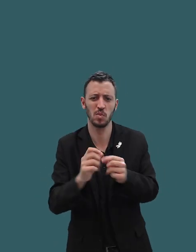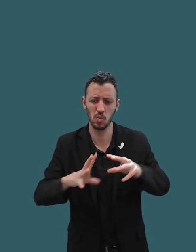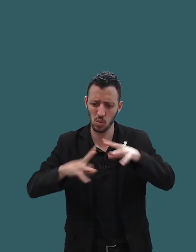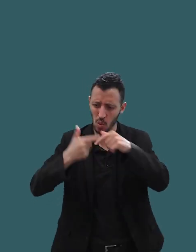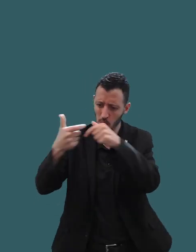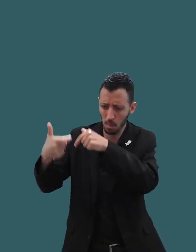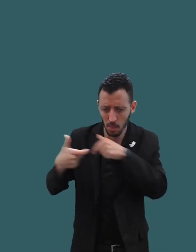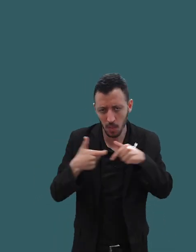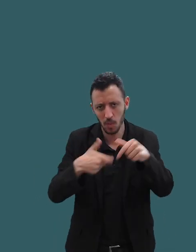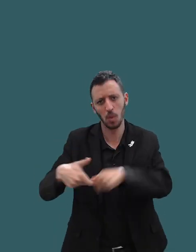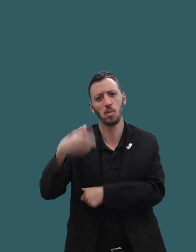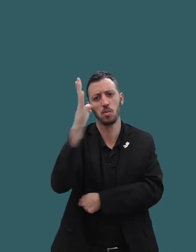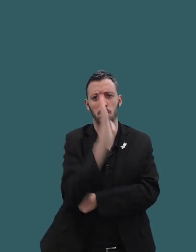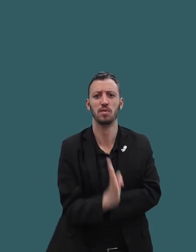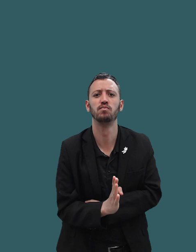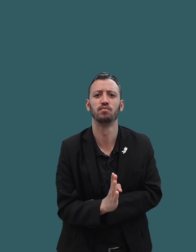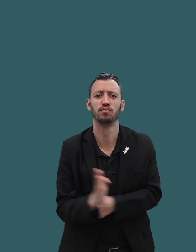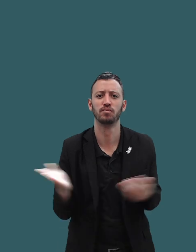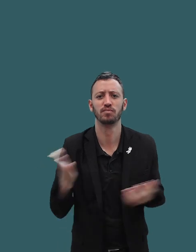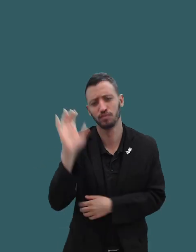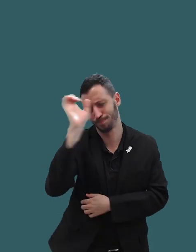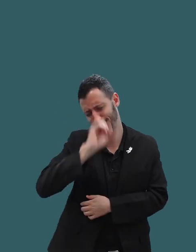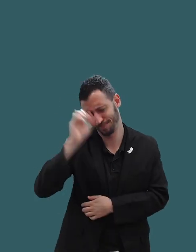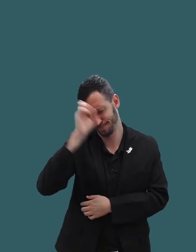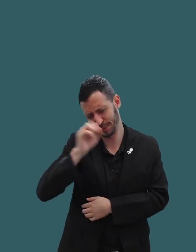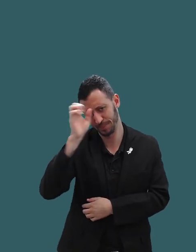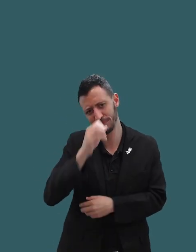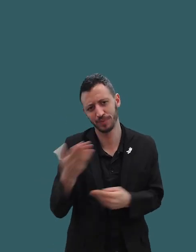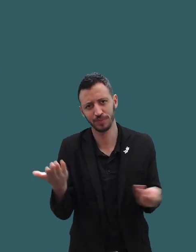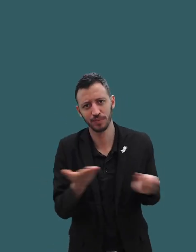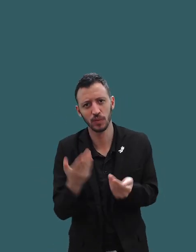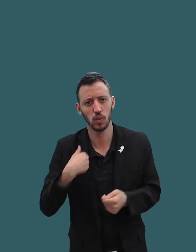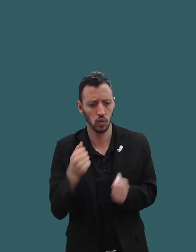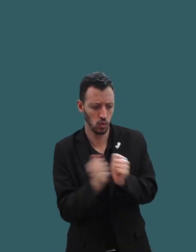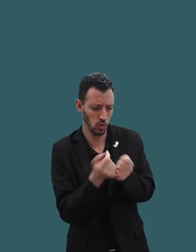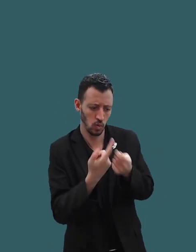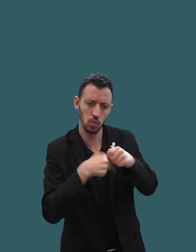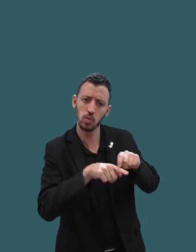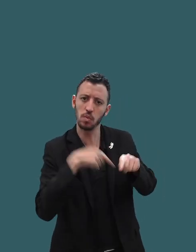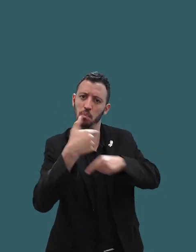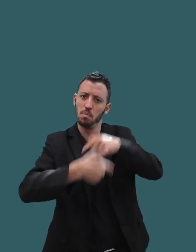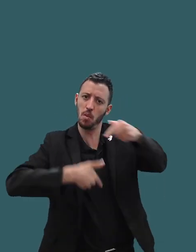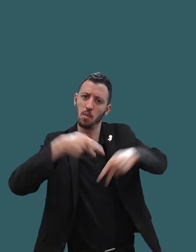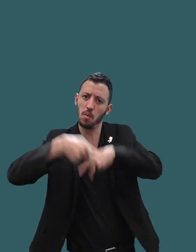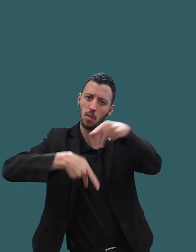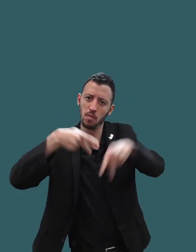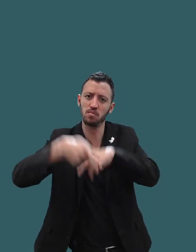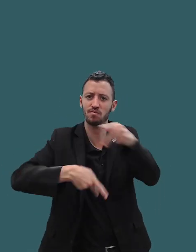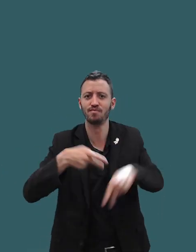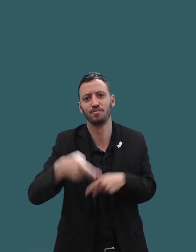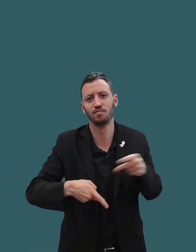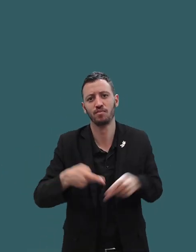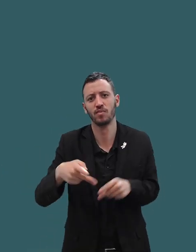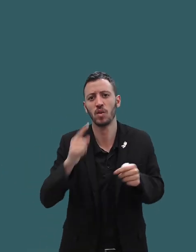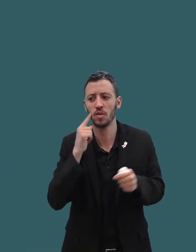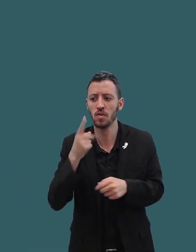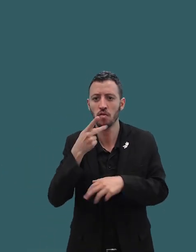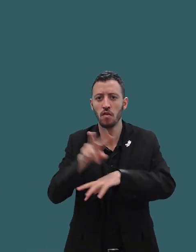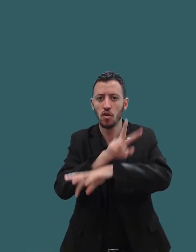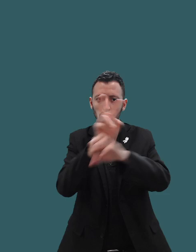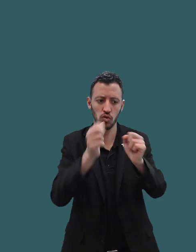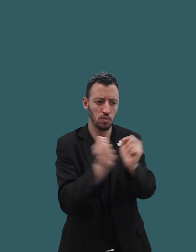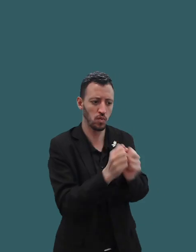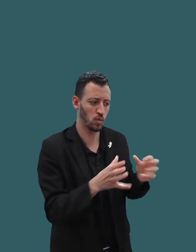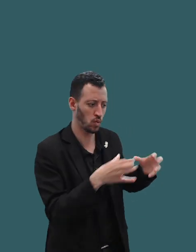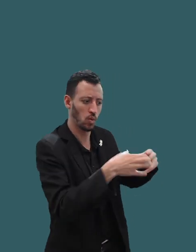o território brasileiro. Então, é um aprendizado nosso com o nosso povo. Então, esse juntar da popularização da